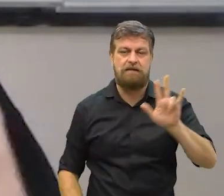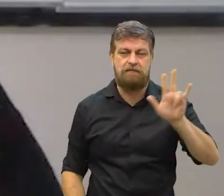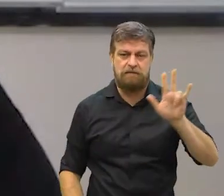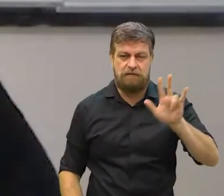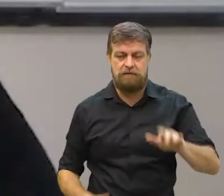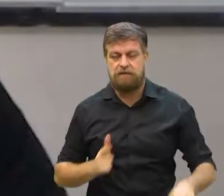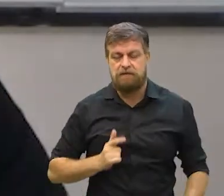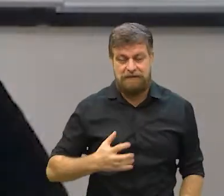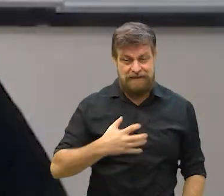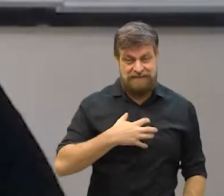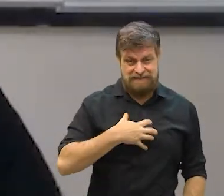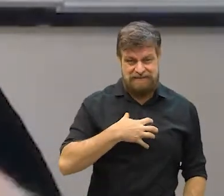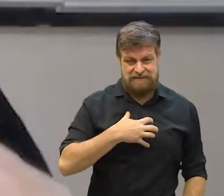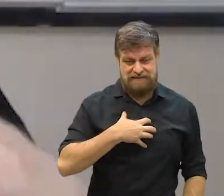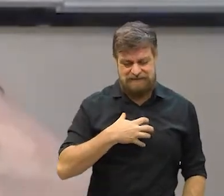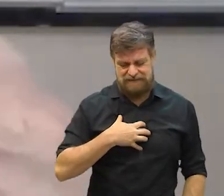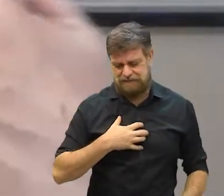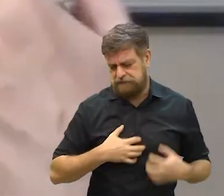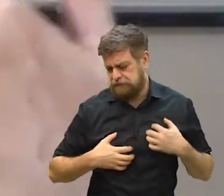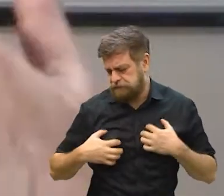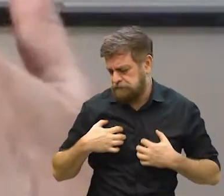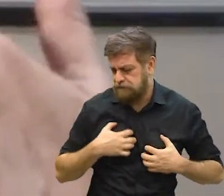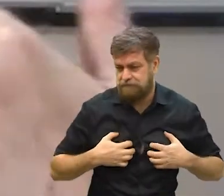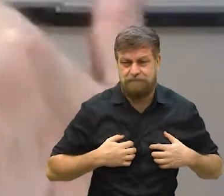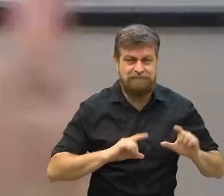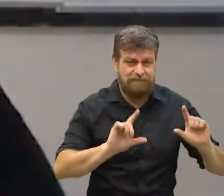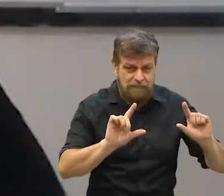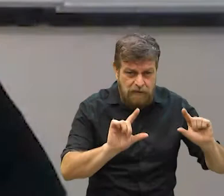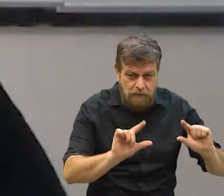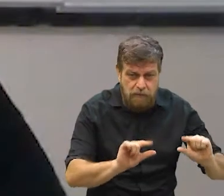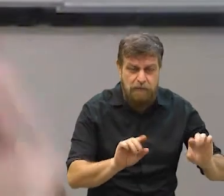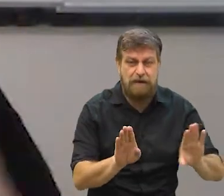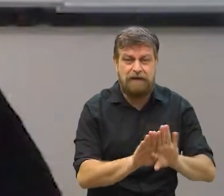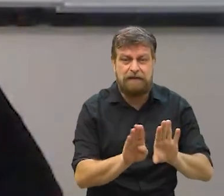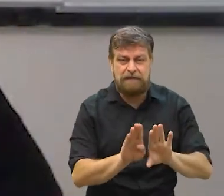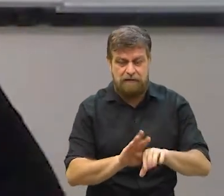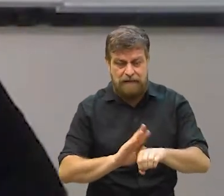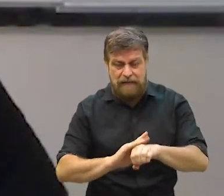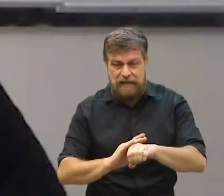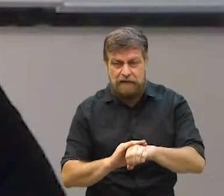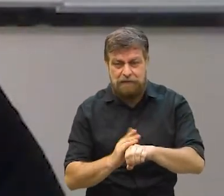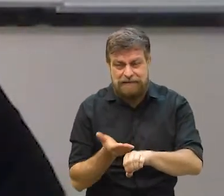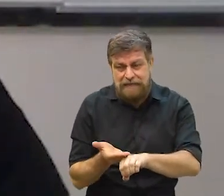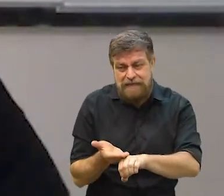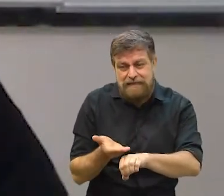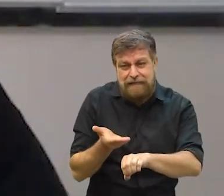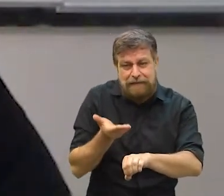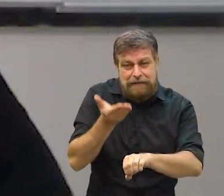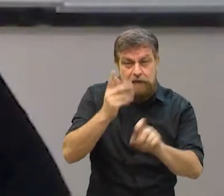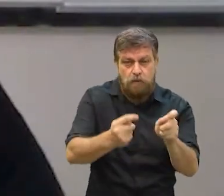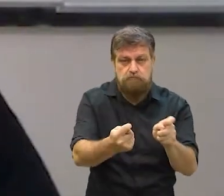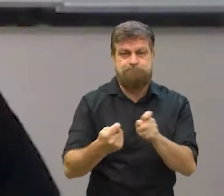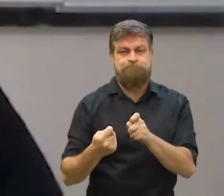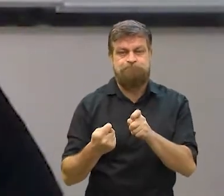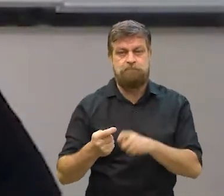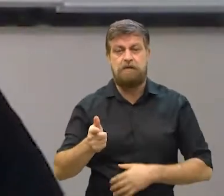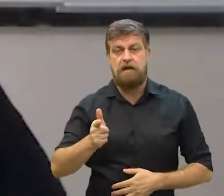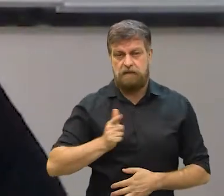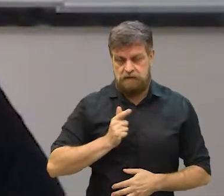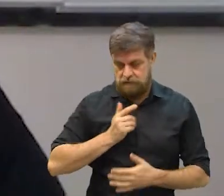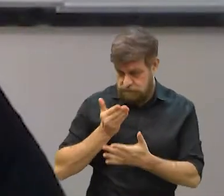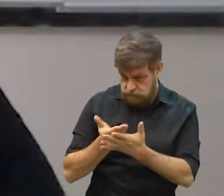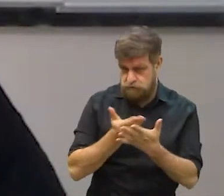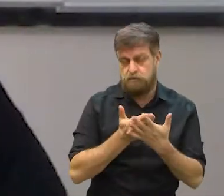relação a sintomas adversos, em relação à evolução da doença, como eu disse anteriormente. Existem